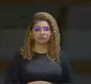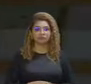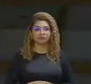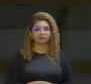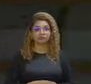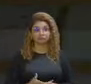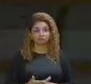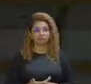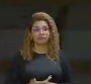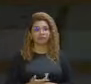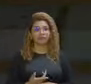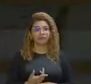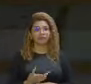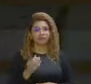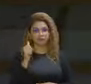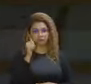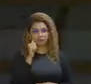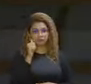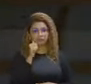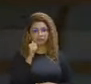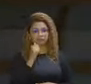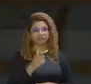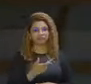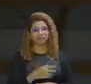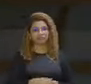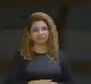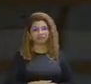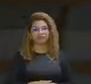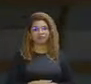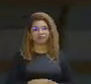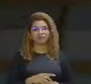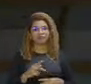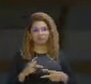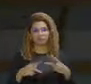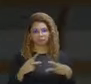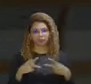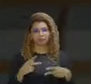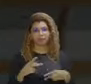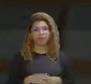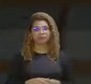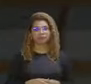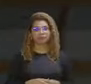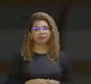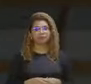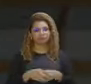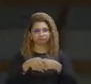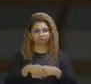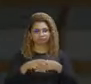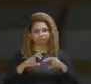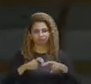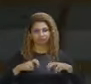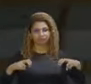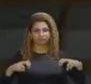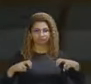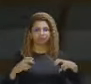Senhora procuradora. Excelentíssimo senhor presidente, excelentíssimos julgadores, o Ministério Público reitera os termos do